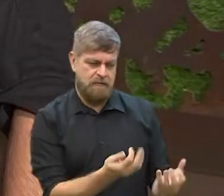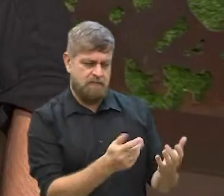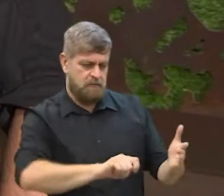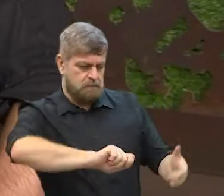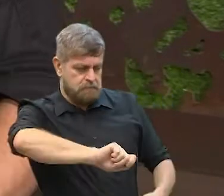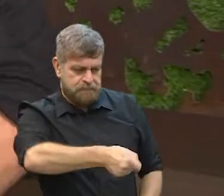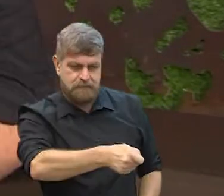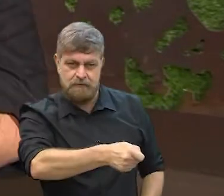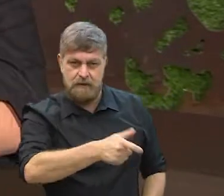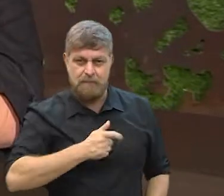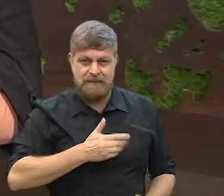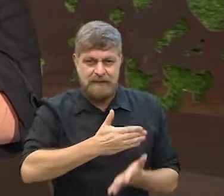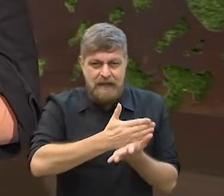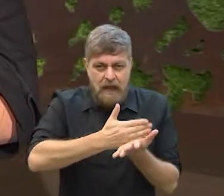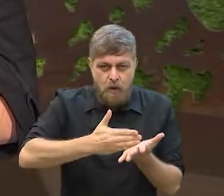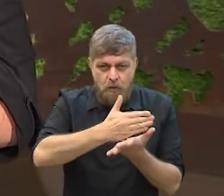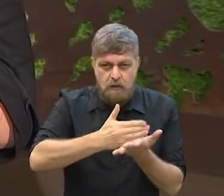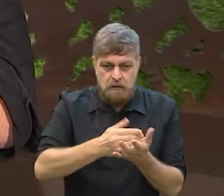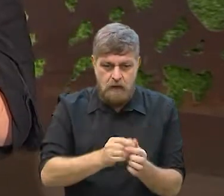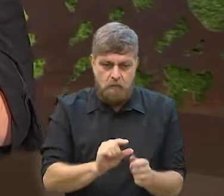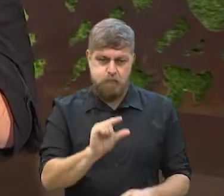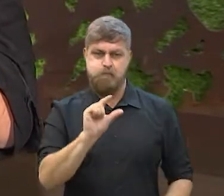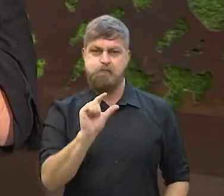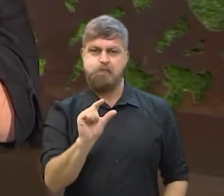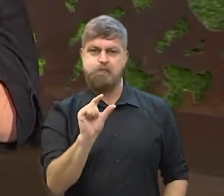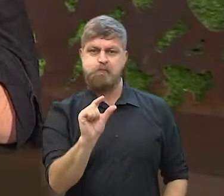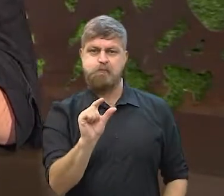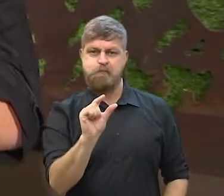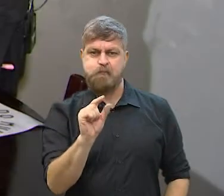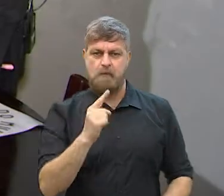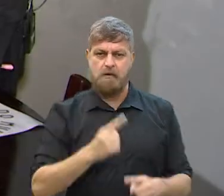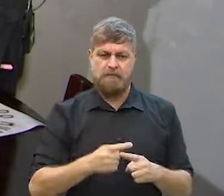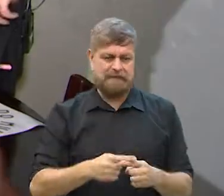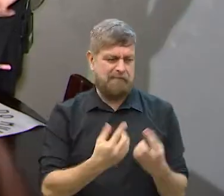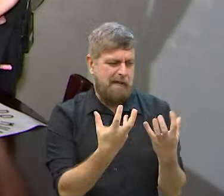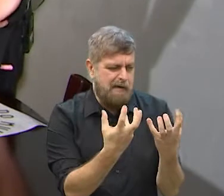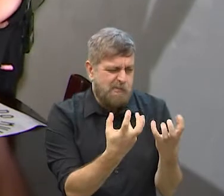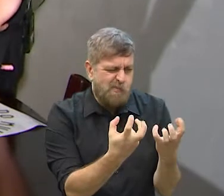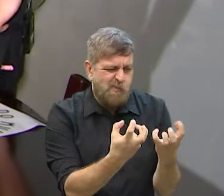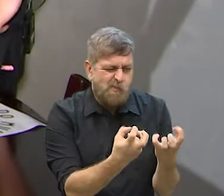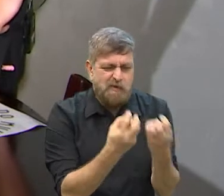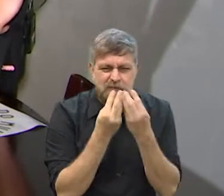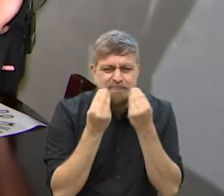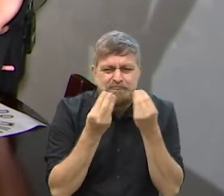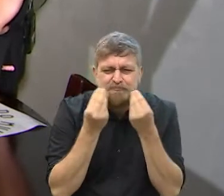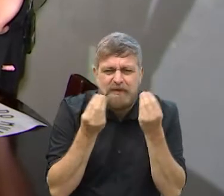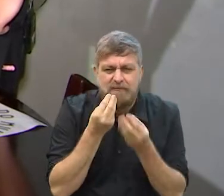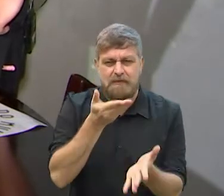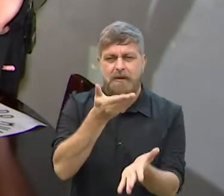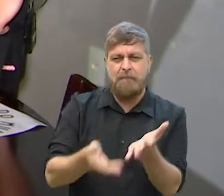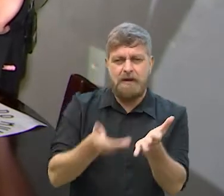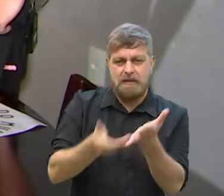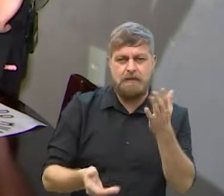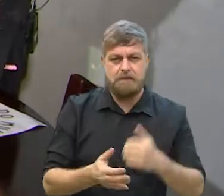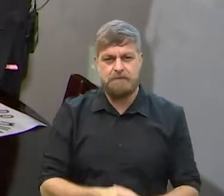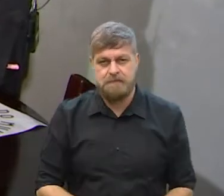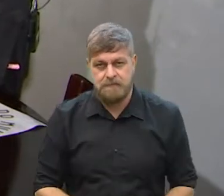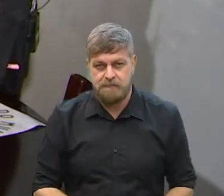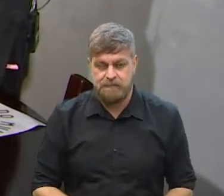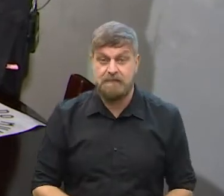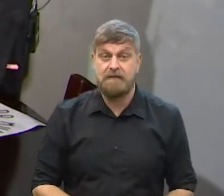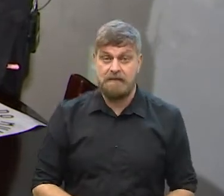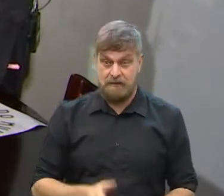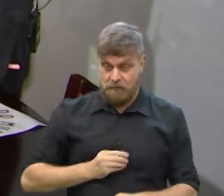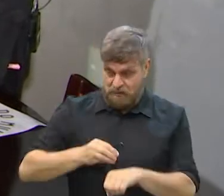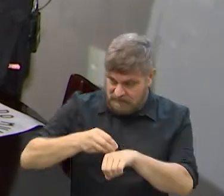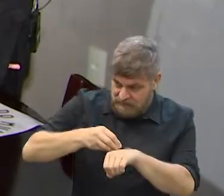que ela tem que ser cortada um pouquinho maior, justamente porque senão ela vai ressecar e tu vai perder todo o sabor da carne. E aí é com